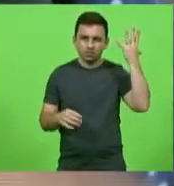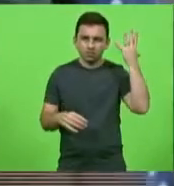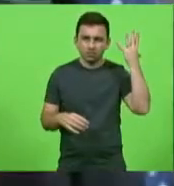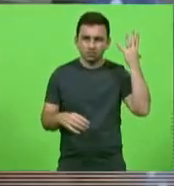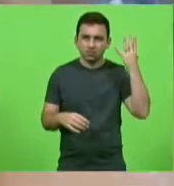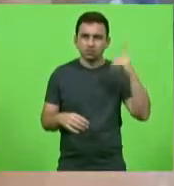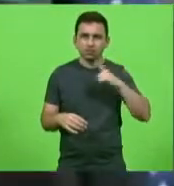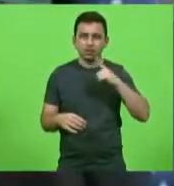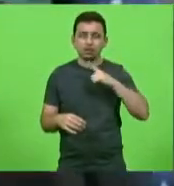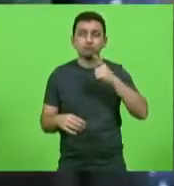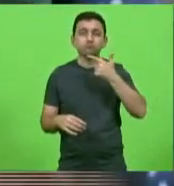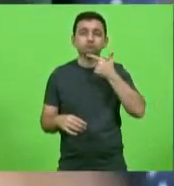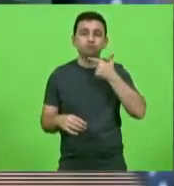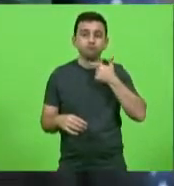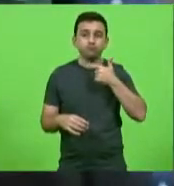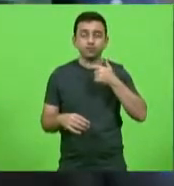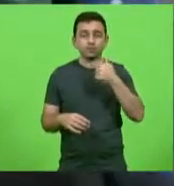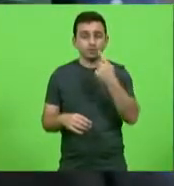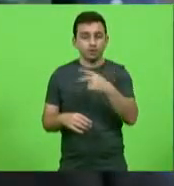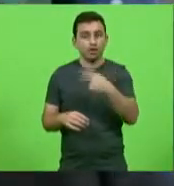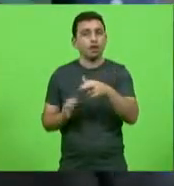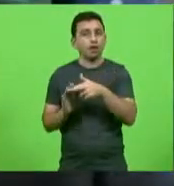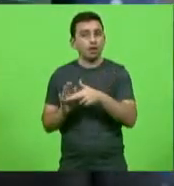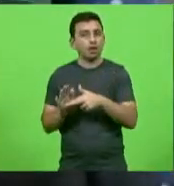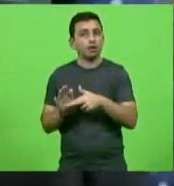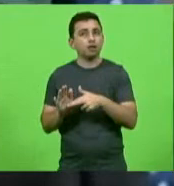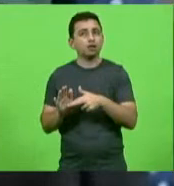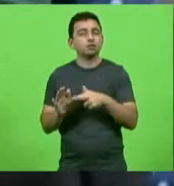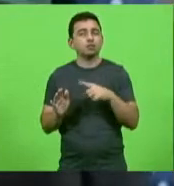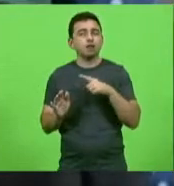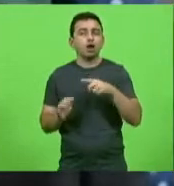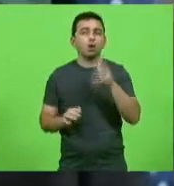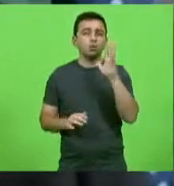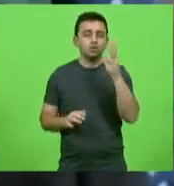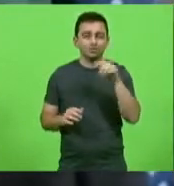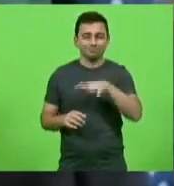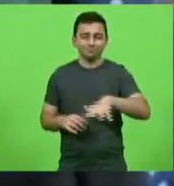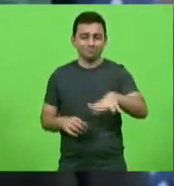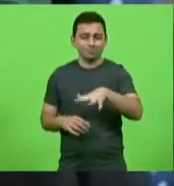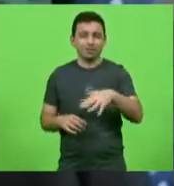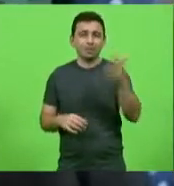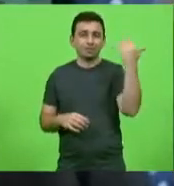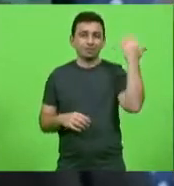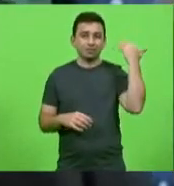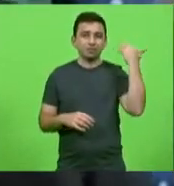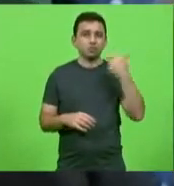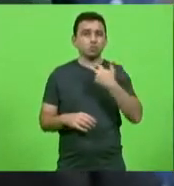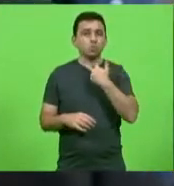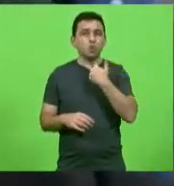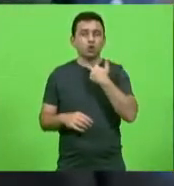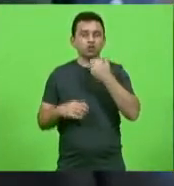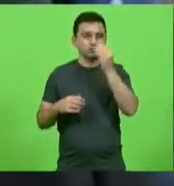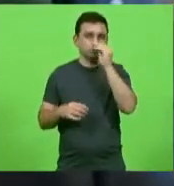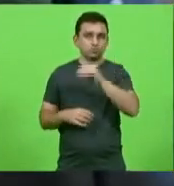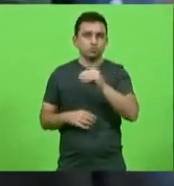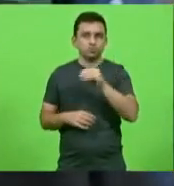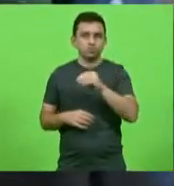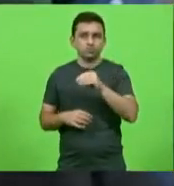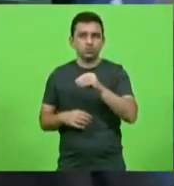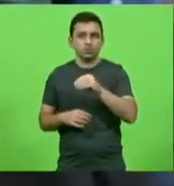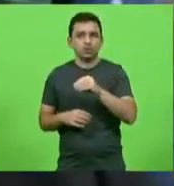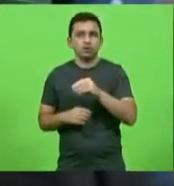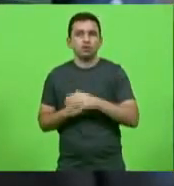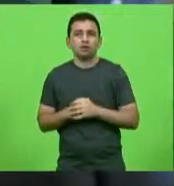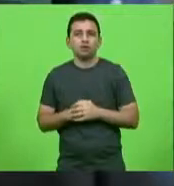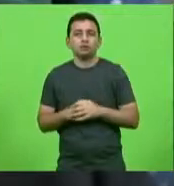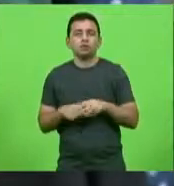a intenção da norma, que retrata todo o apanhado de situações vivenciadas à época, o que não pode ser desprezado pelo intérprete,